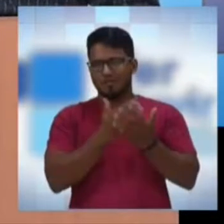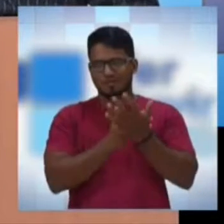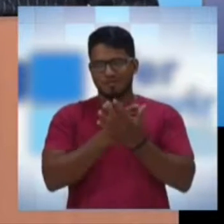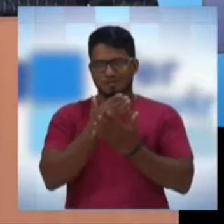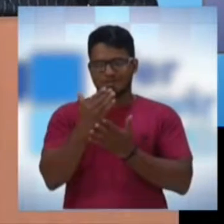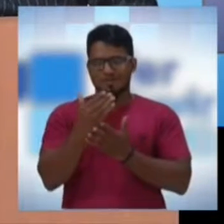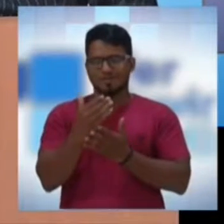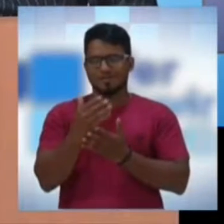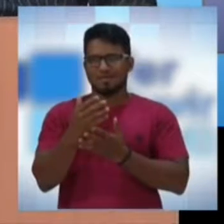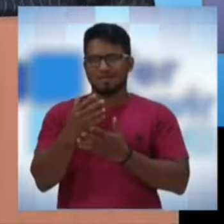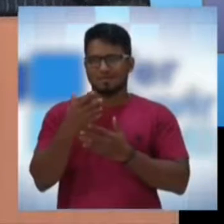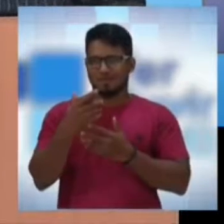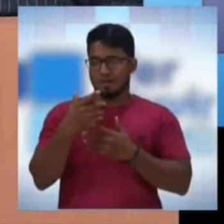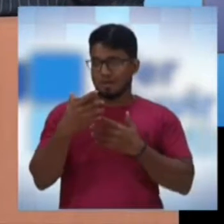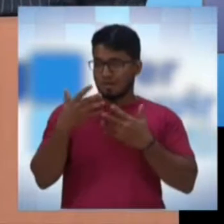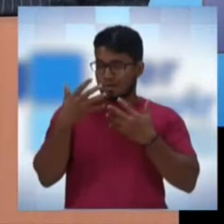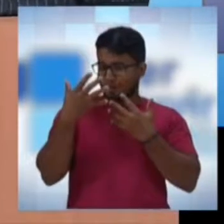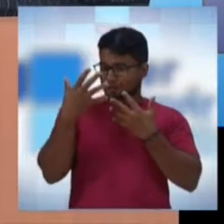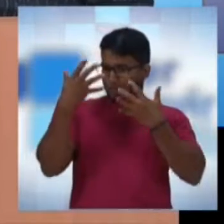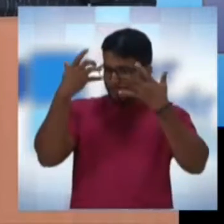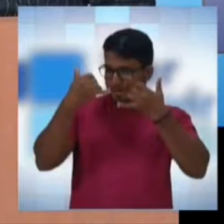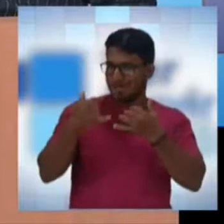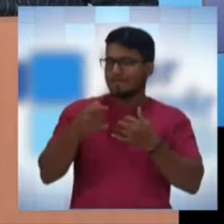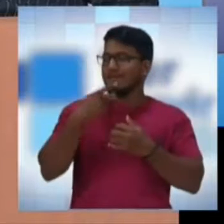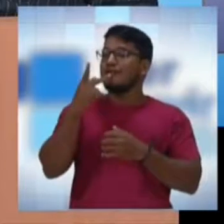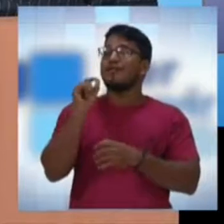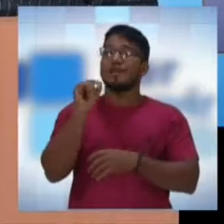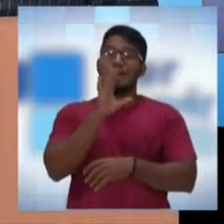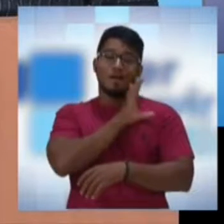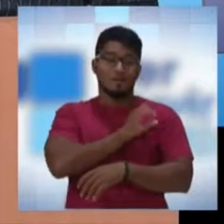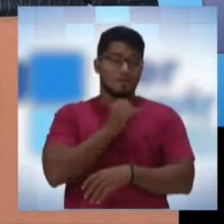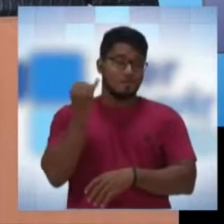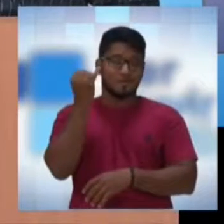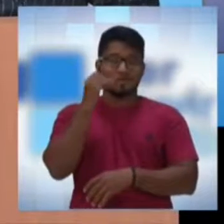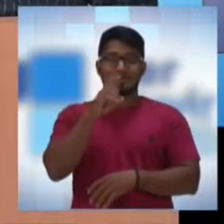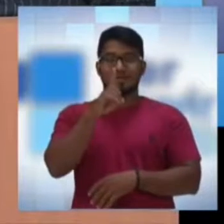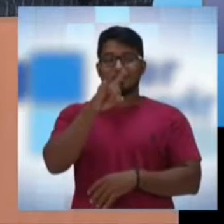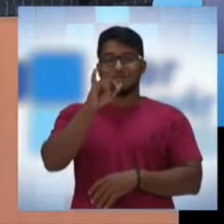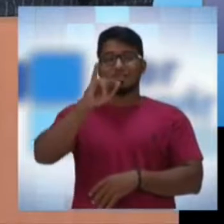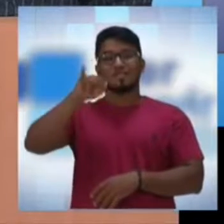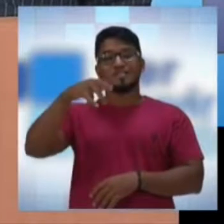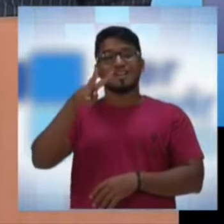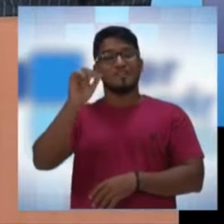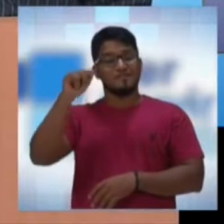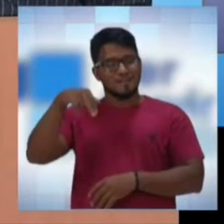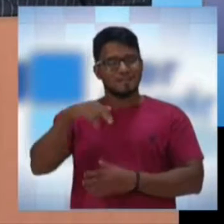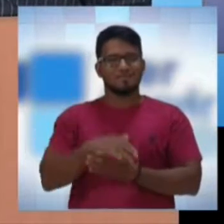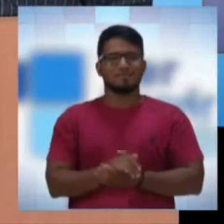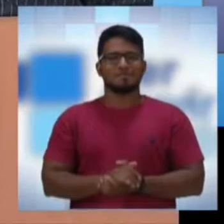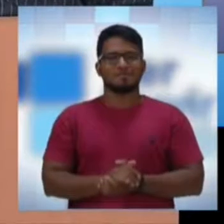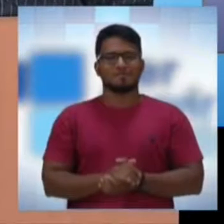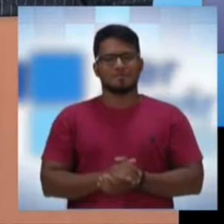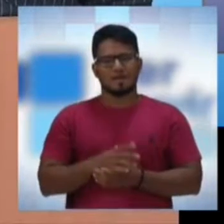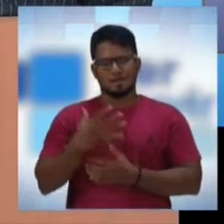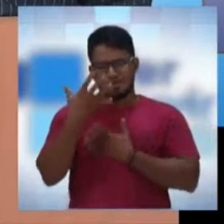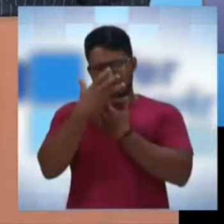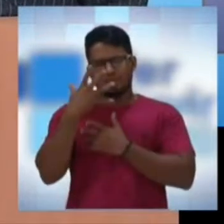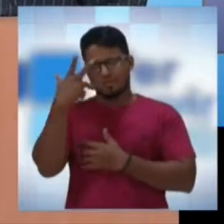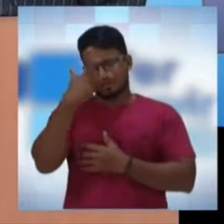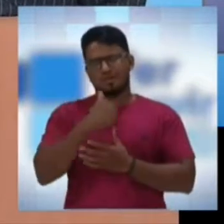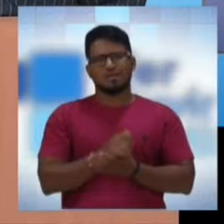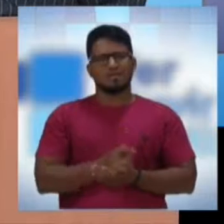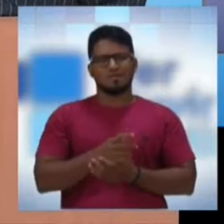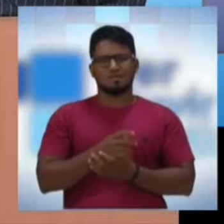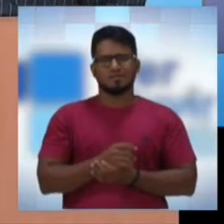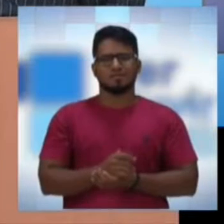importante que começar um segundo bloco falando de amor, né, Francisco? E Djavan, a música